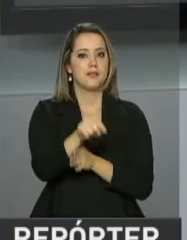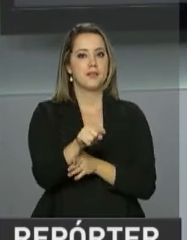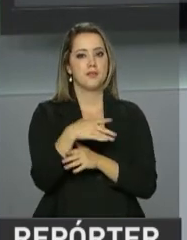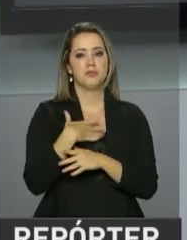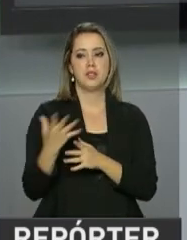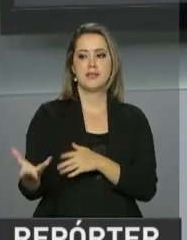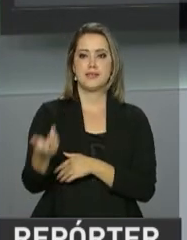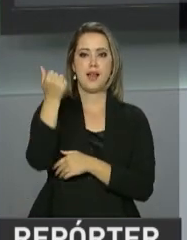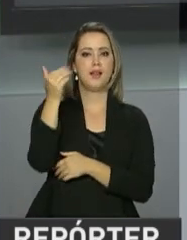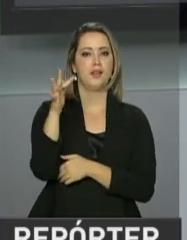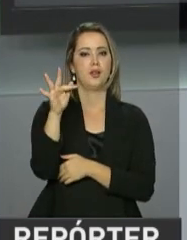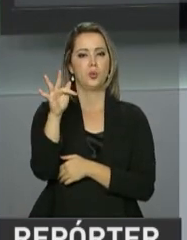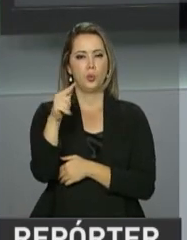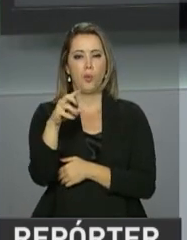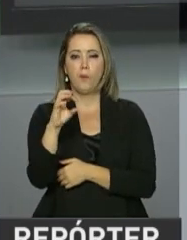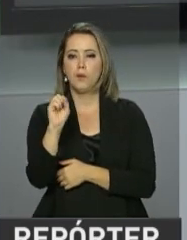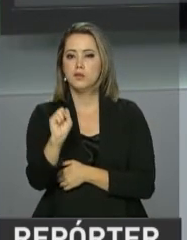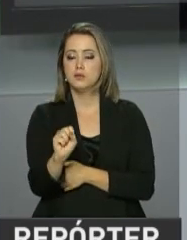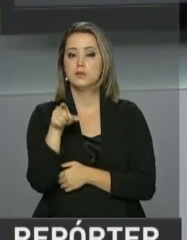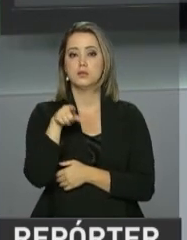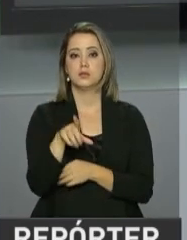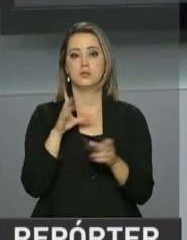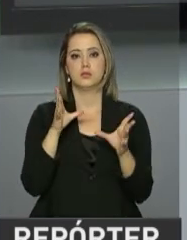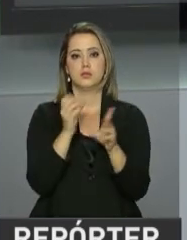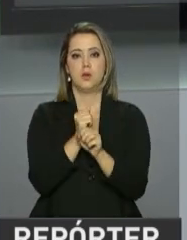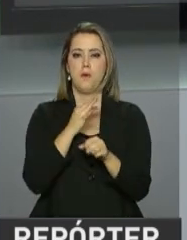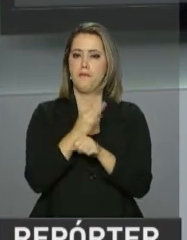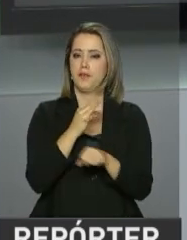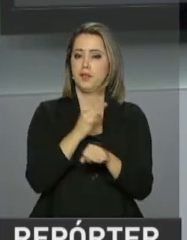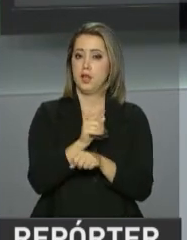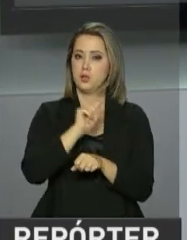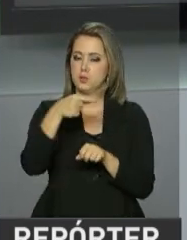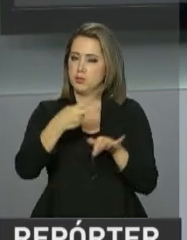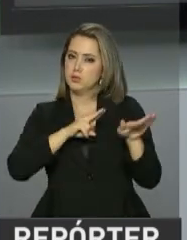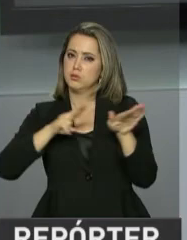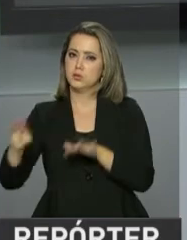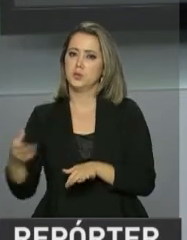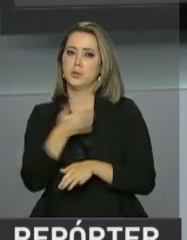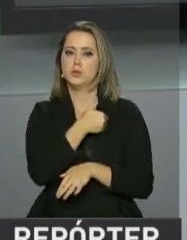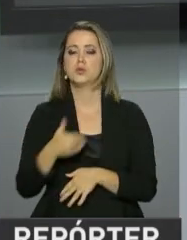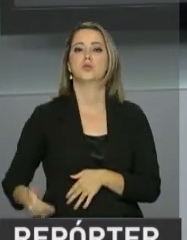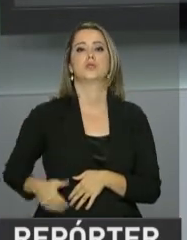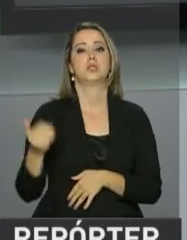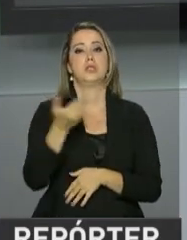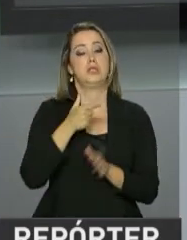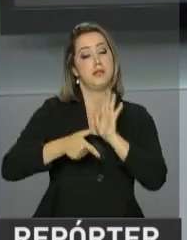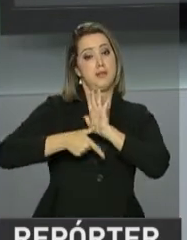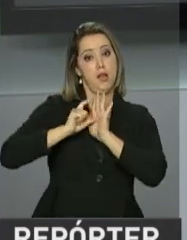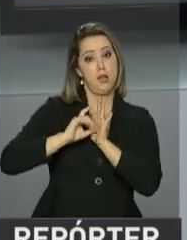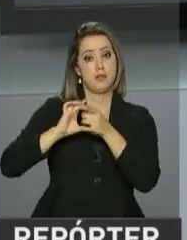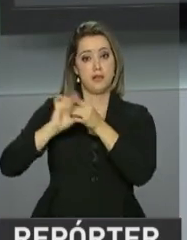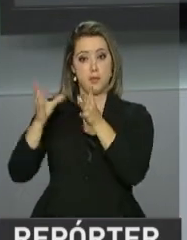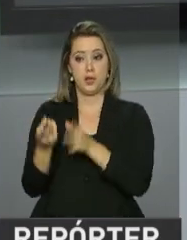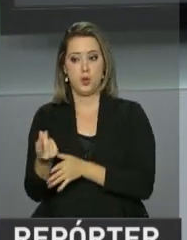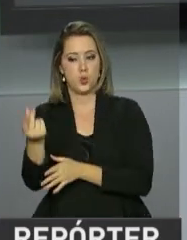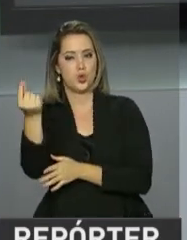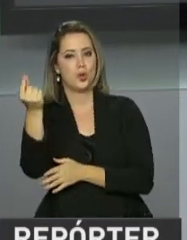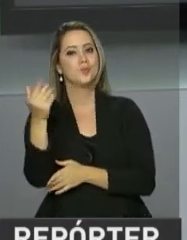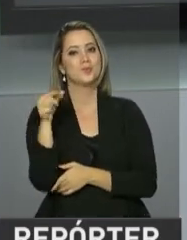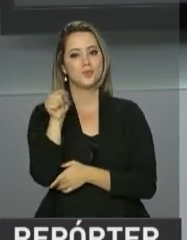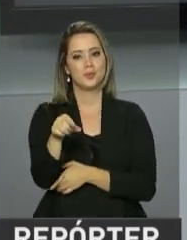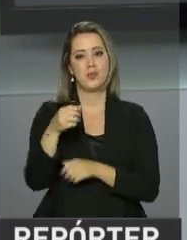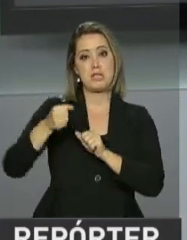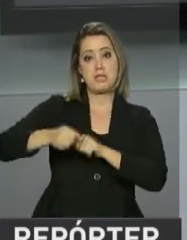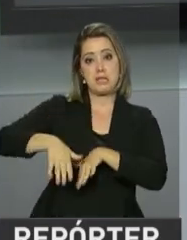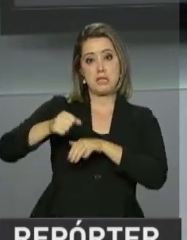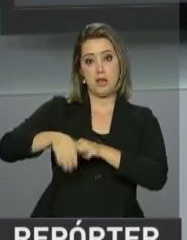inativas do fgts devido ao feriado de corpus christi o governo decidiu antecipar o saque para os nascidos em setembro